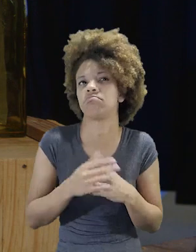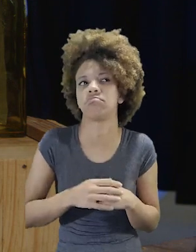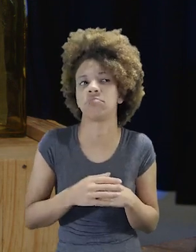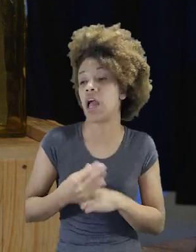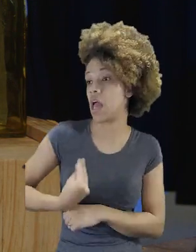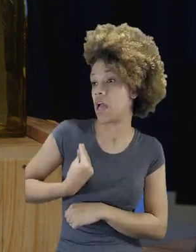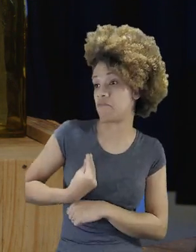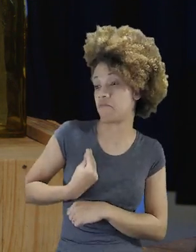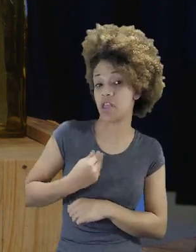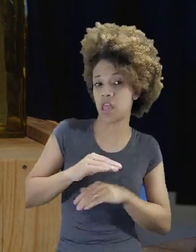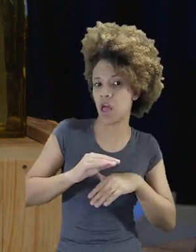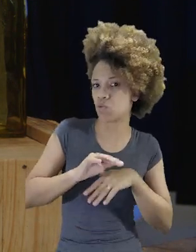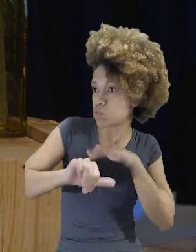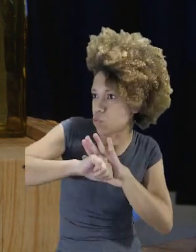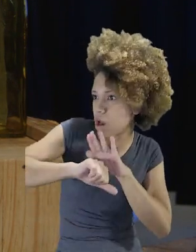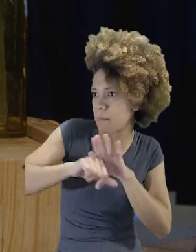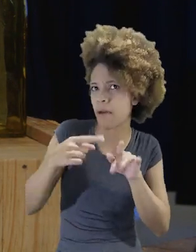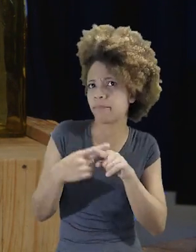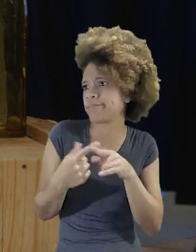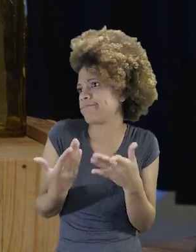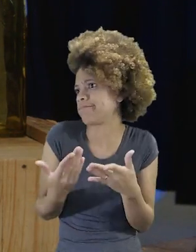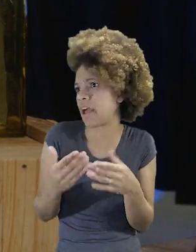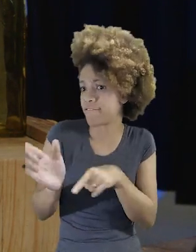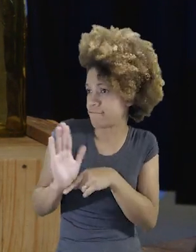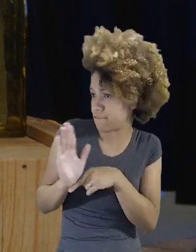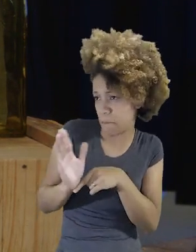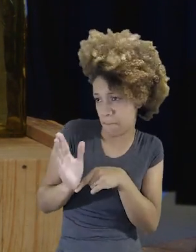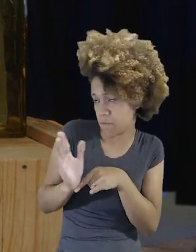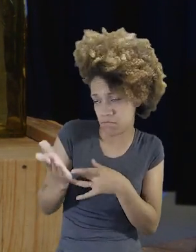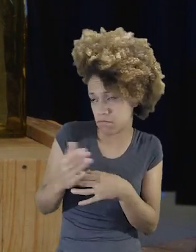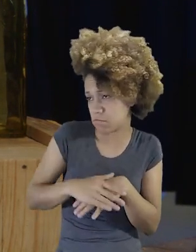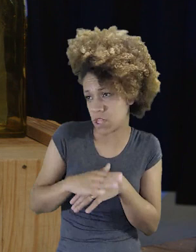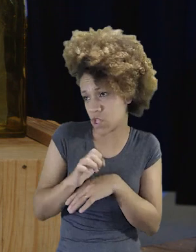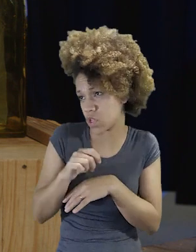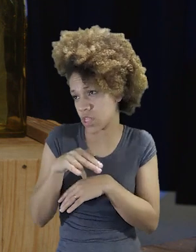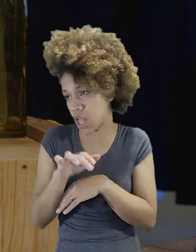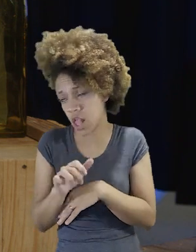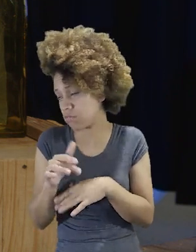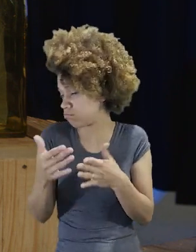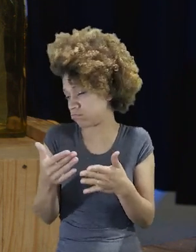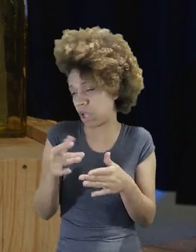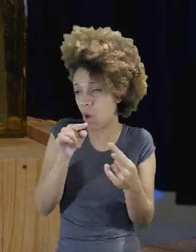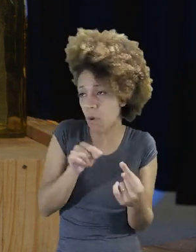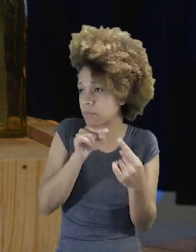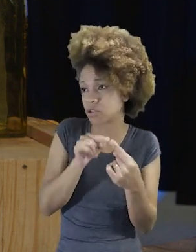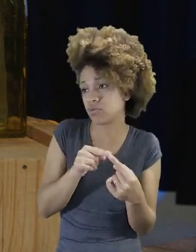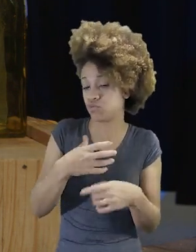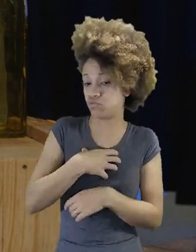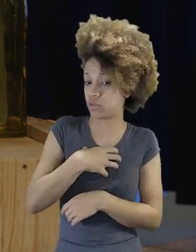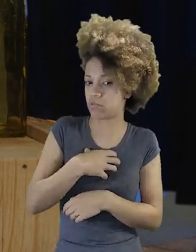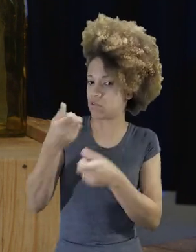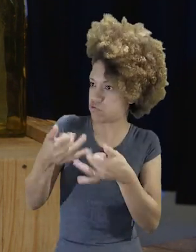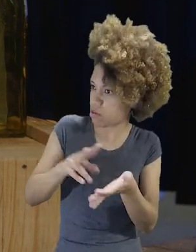filmes dos corces tá ligado Essa é o jeito de é o jeito correto de interpretar a coisa e tanto nos